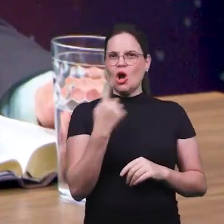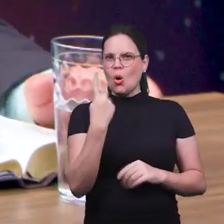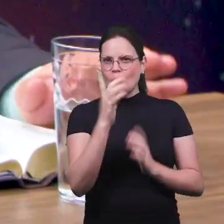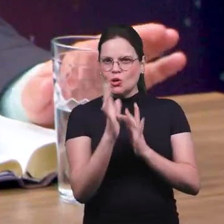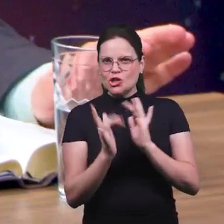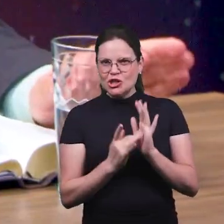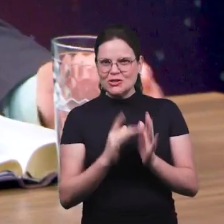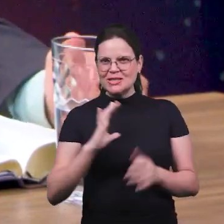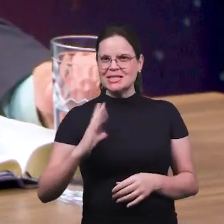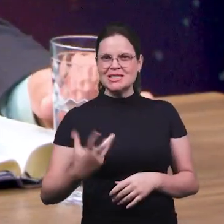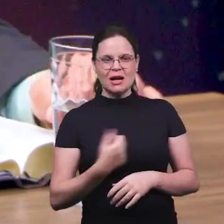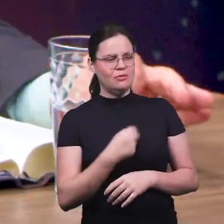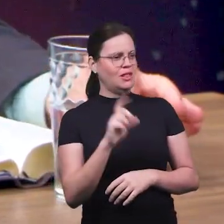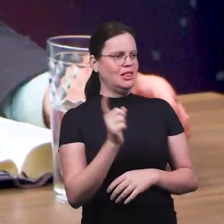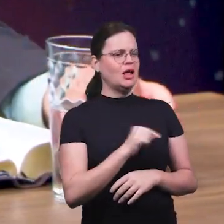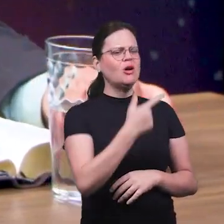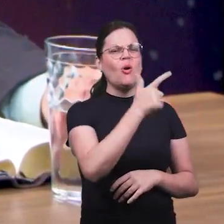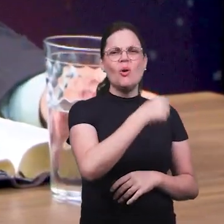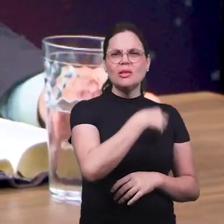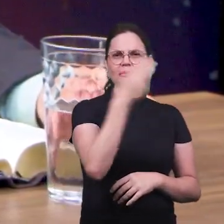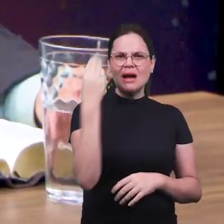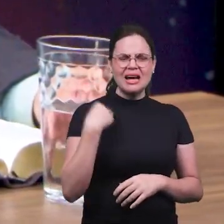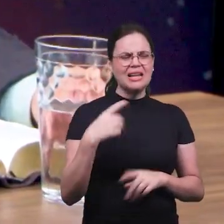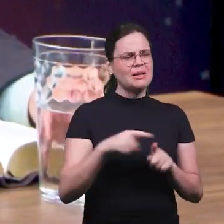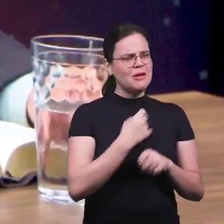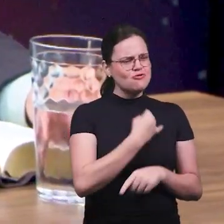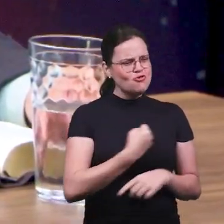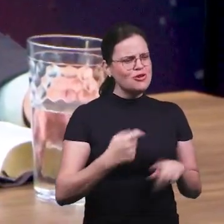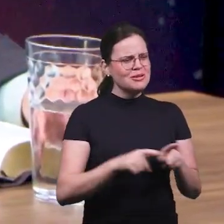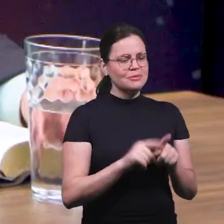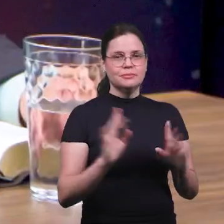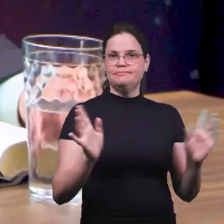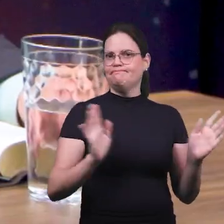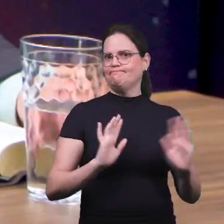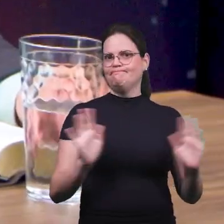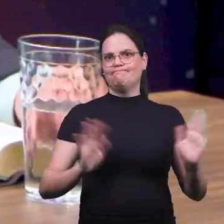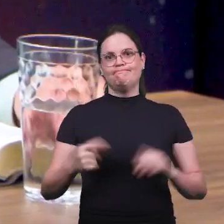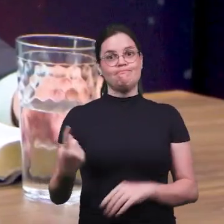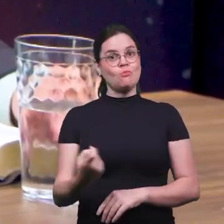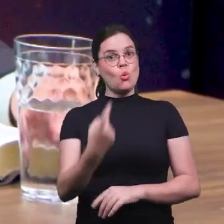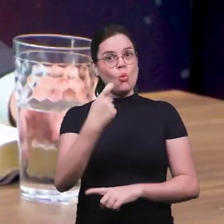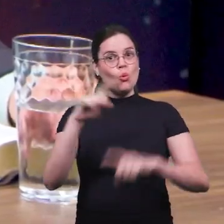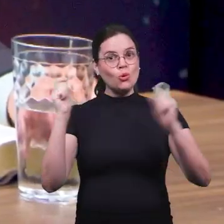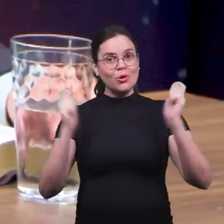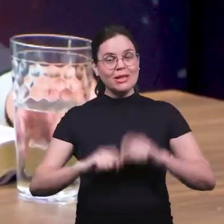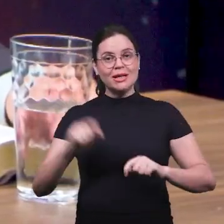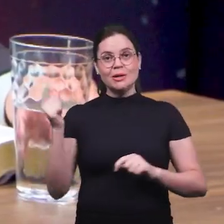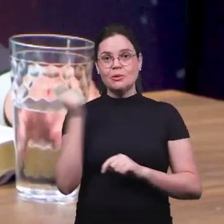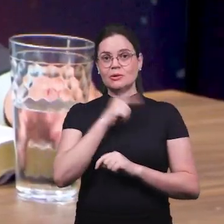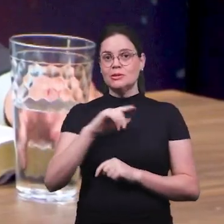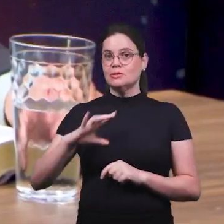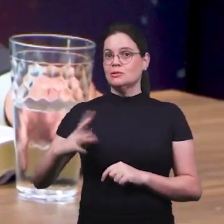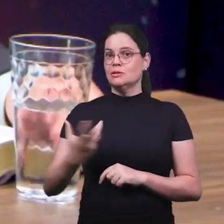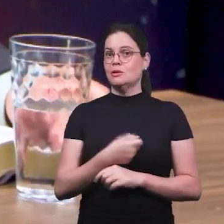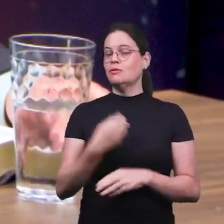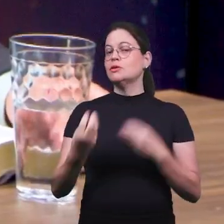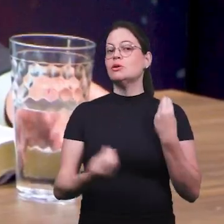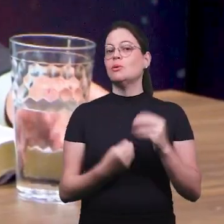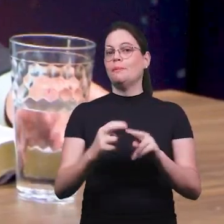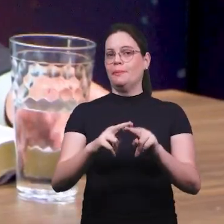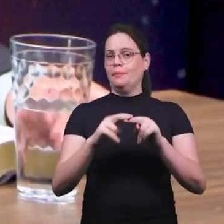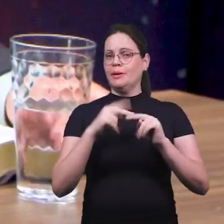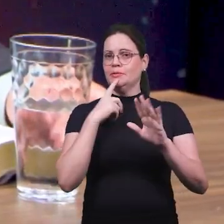Não, isso é irrevogável, está determinado. O sacrifício de Jesus é o que nos dá acesso à herança do Senhor. Isso